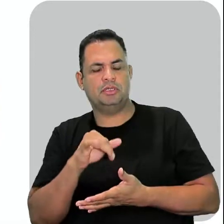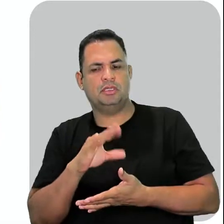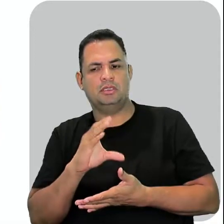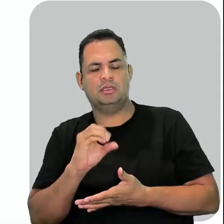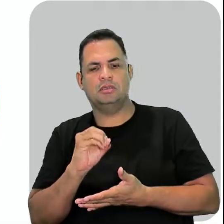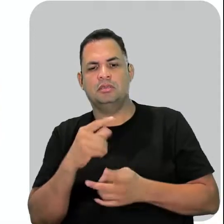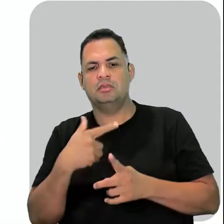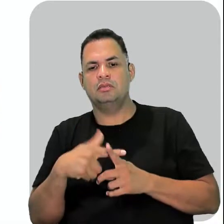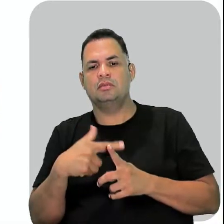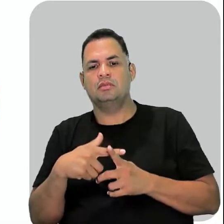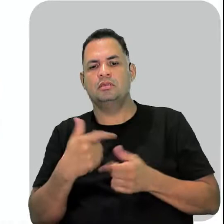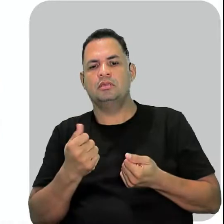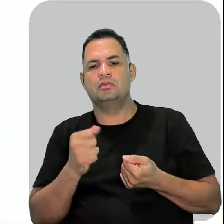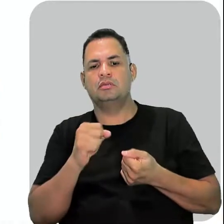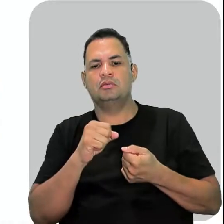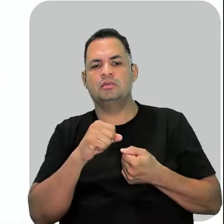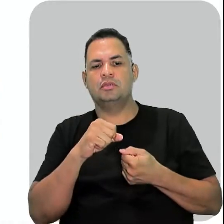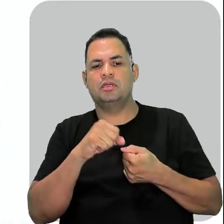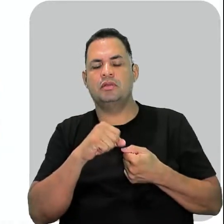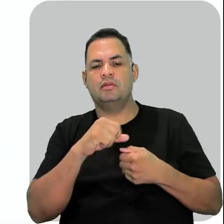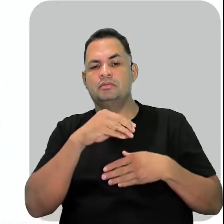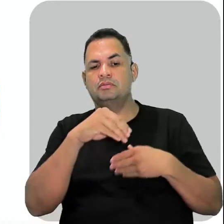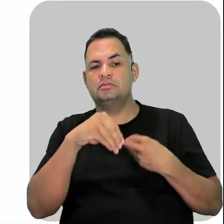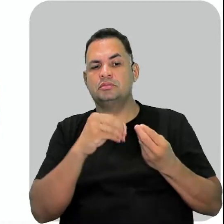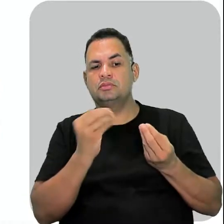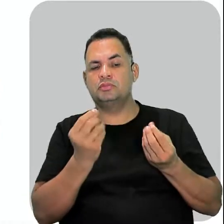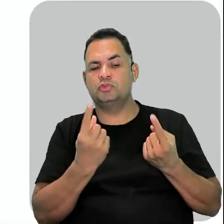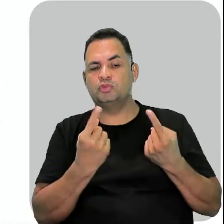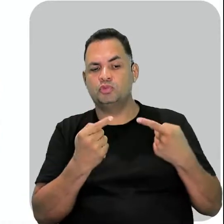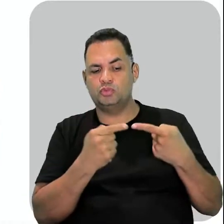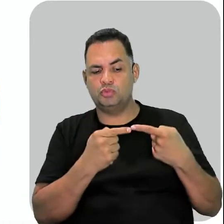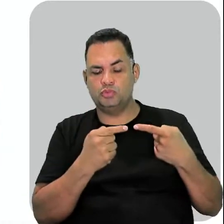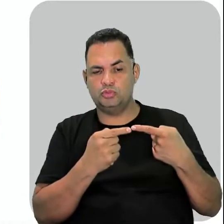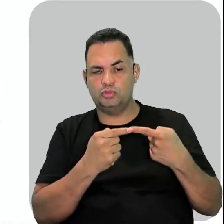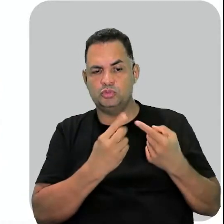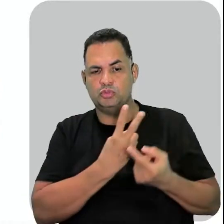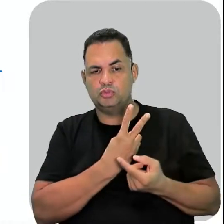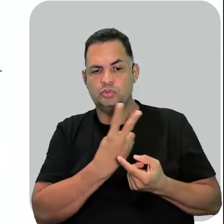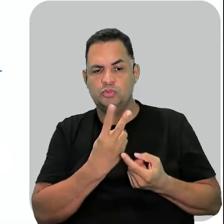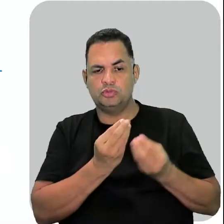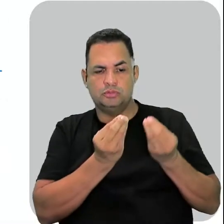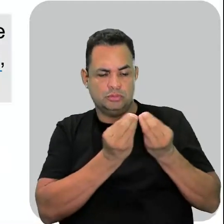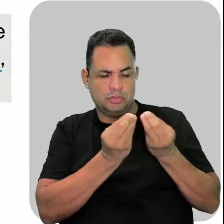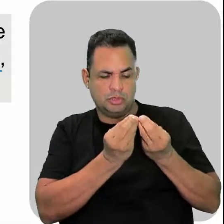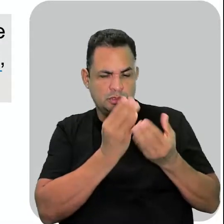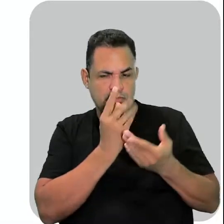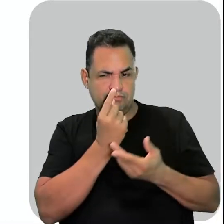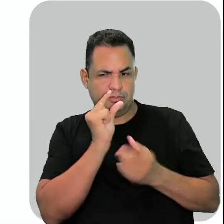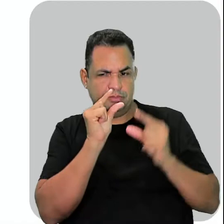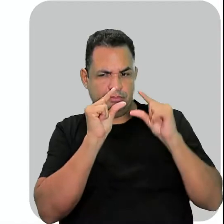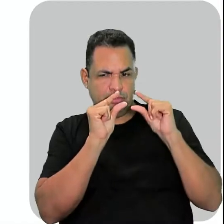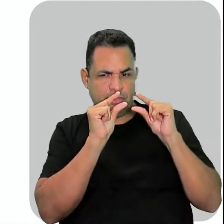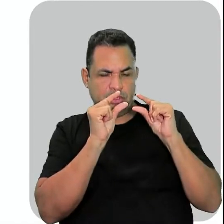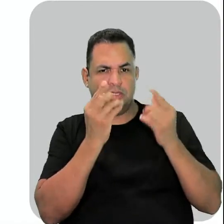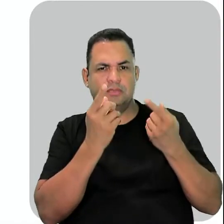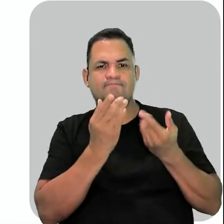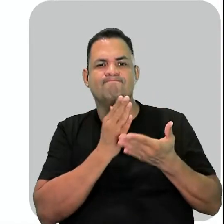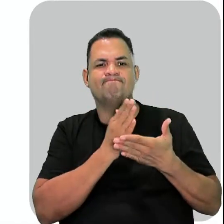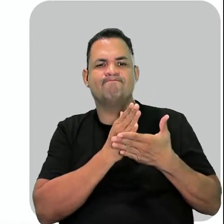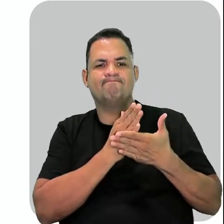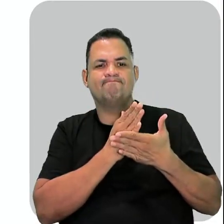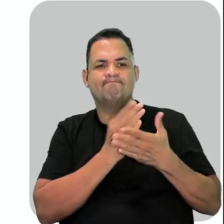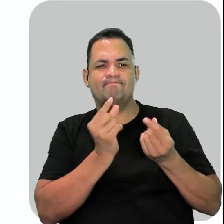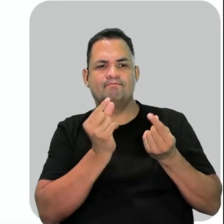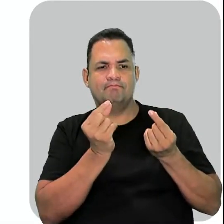quê? Ela foi formada pela junção de dois monômeros, tá, pessoal? Então, ela é um